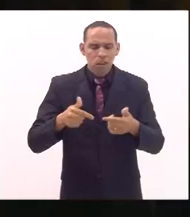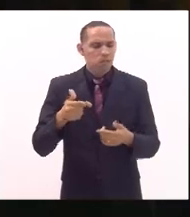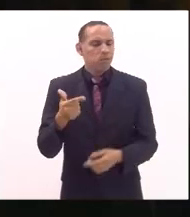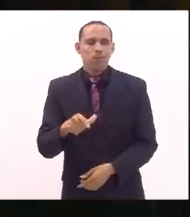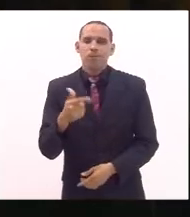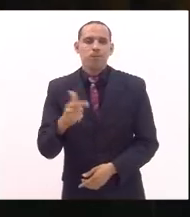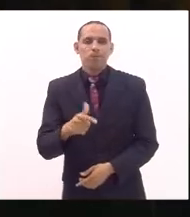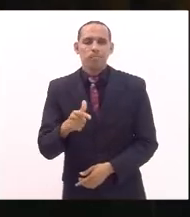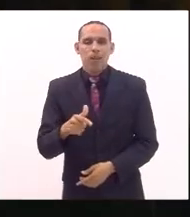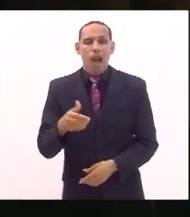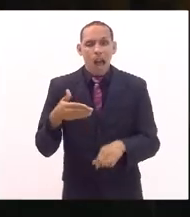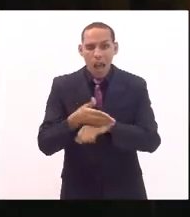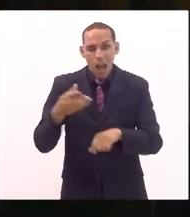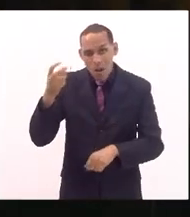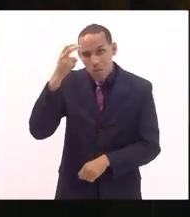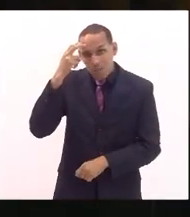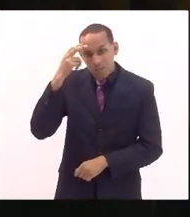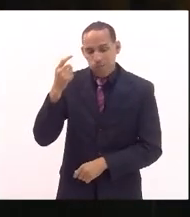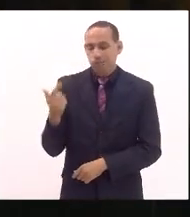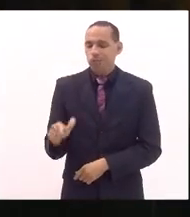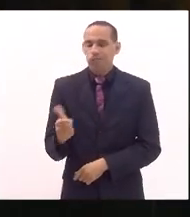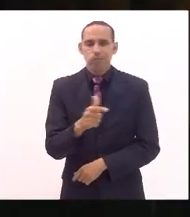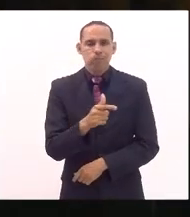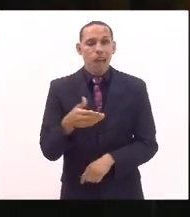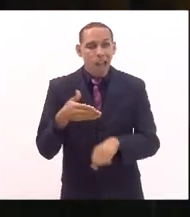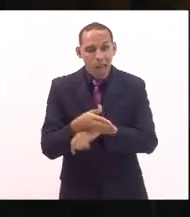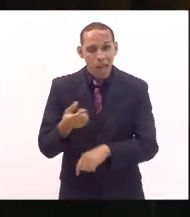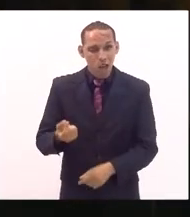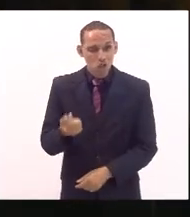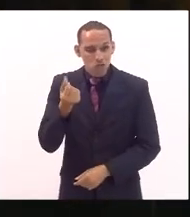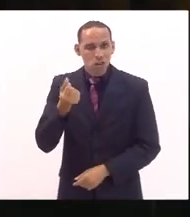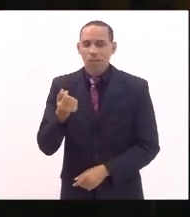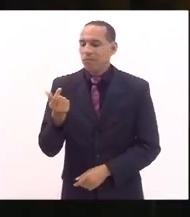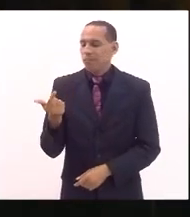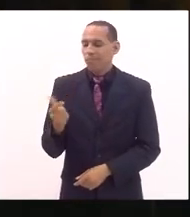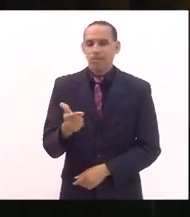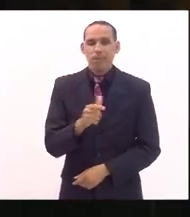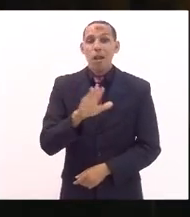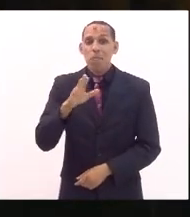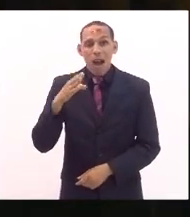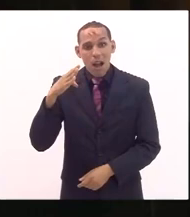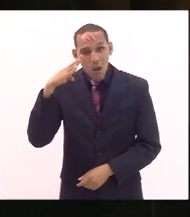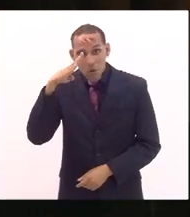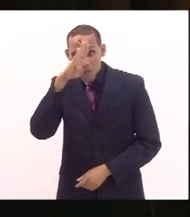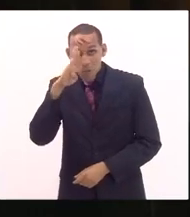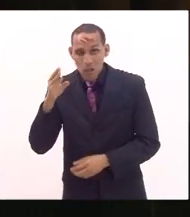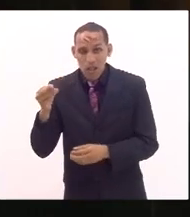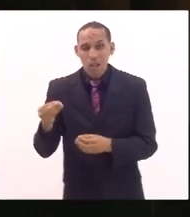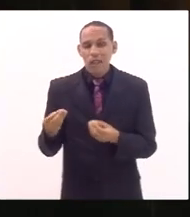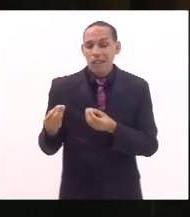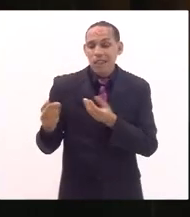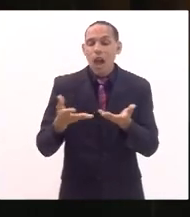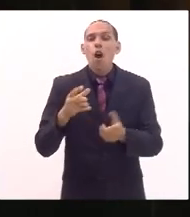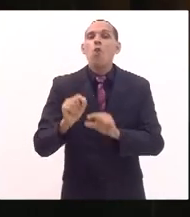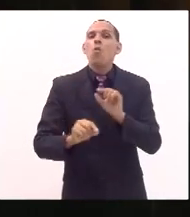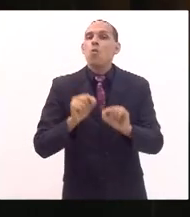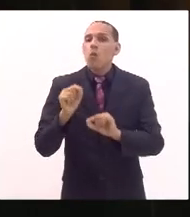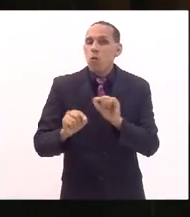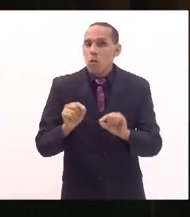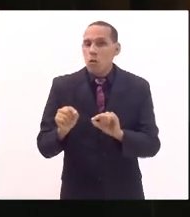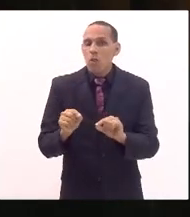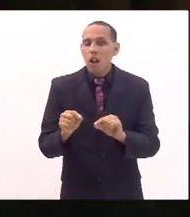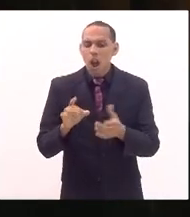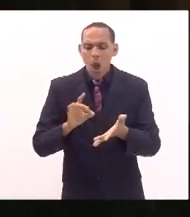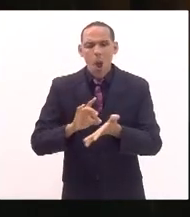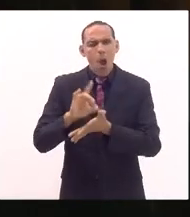política de acesso à cultura a sua renda mas recebe do bolsonarista toda essa política do ódio de